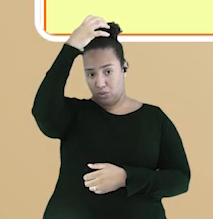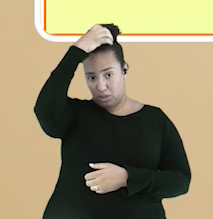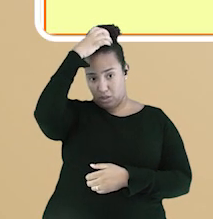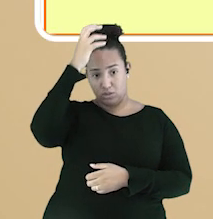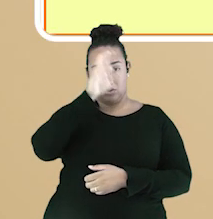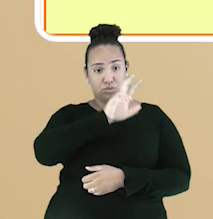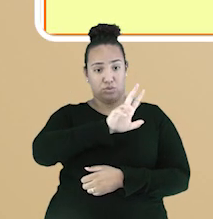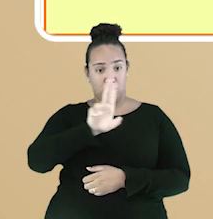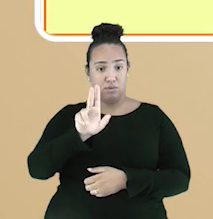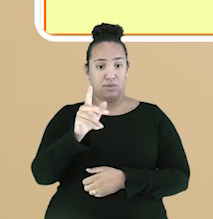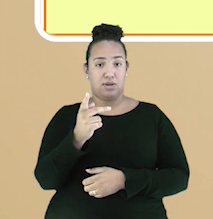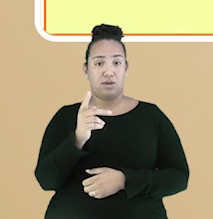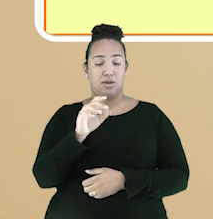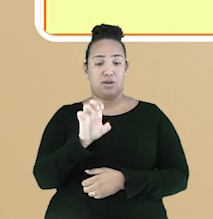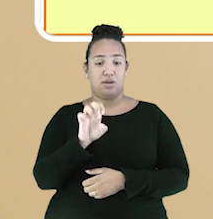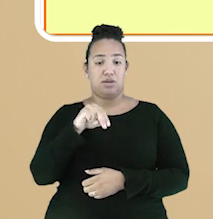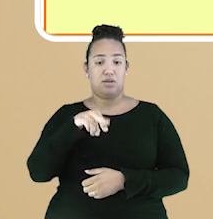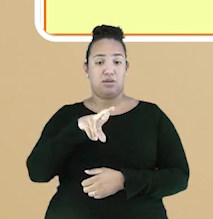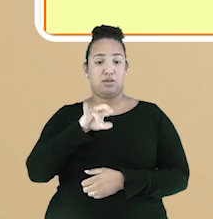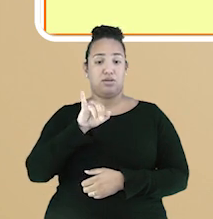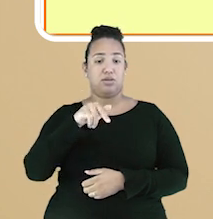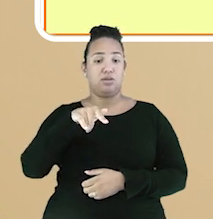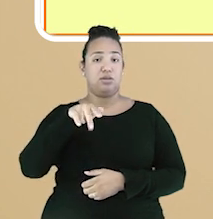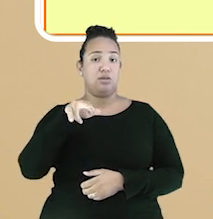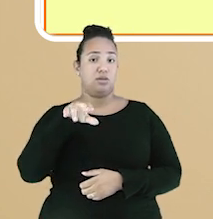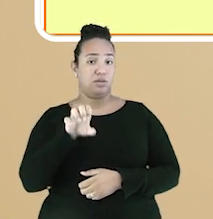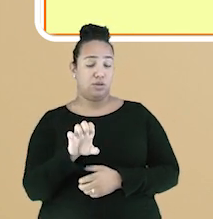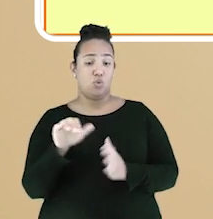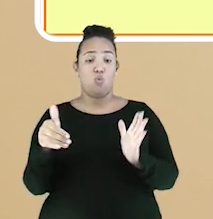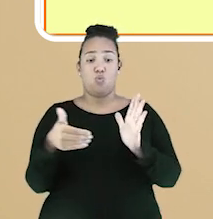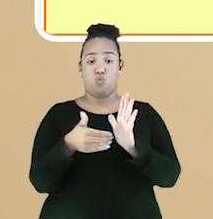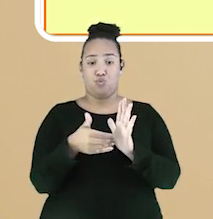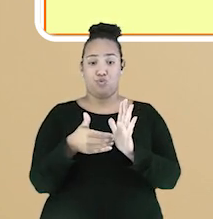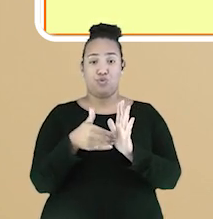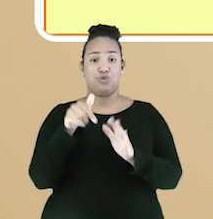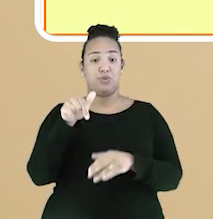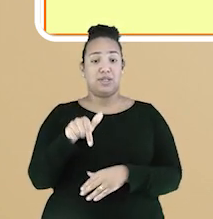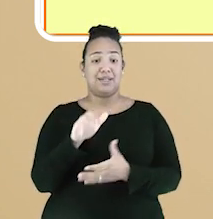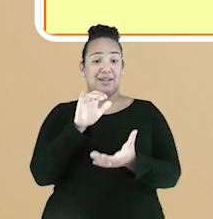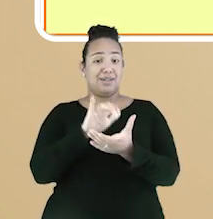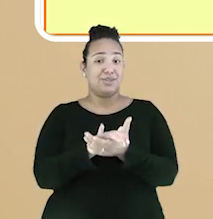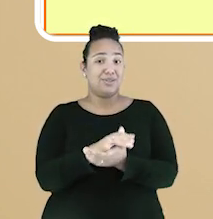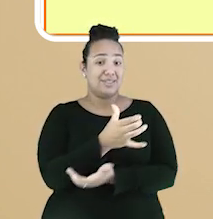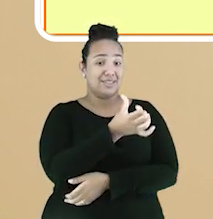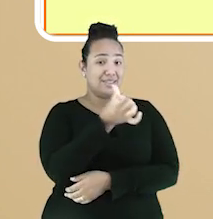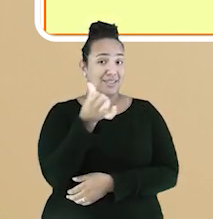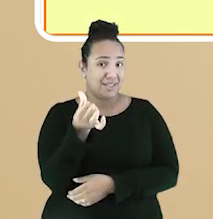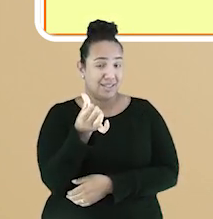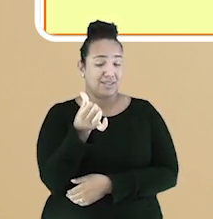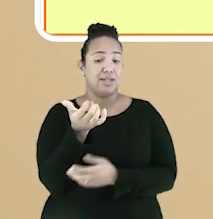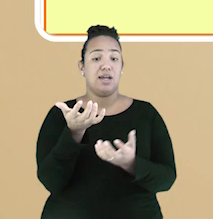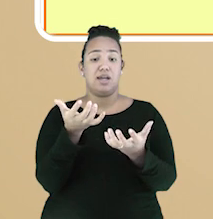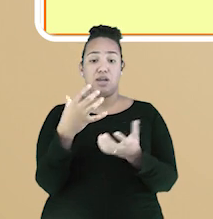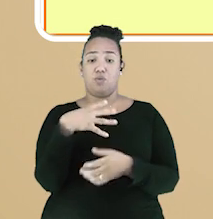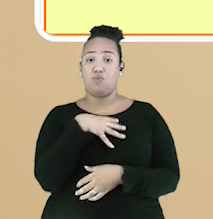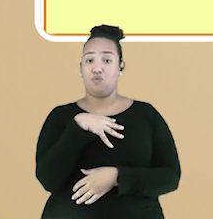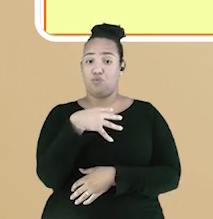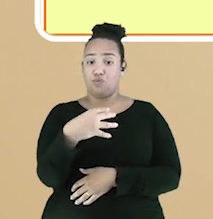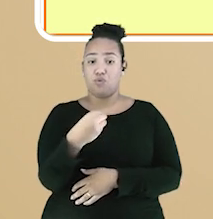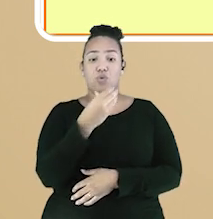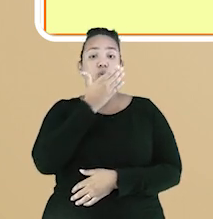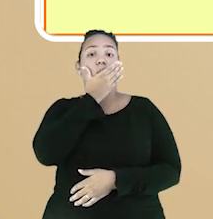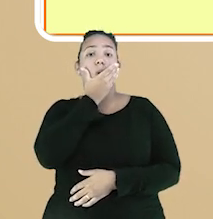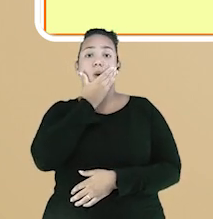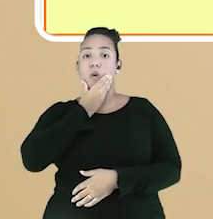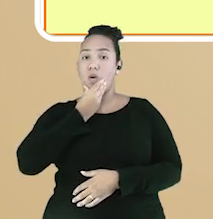VIII, é lembrado por haver se casado 6 vezes e por ter rompido com a Igreja Católica. Henrique queria um filho, homem, para